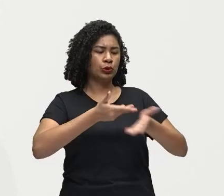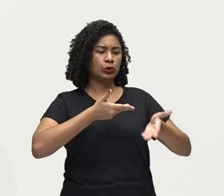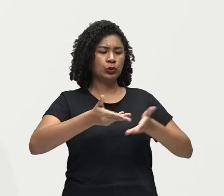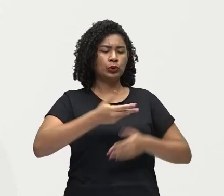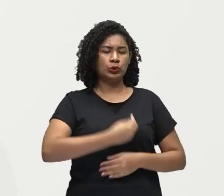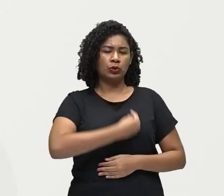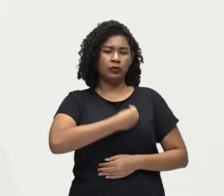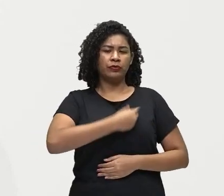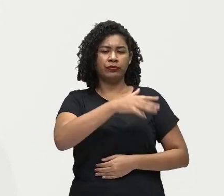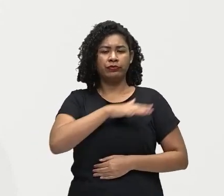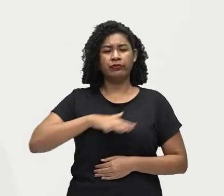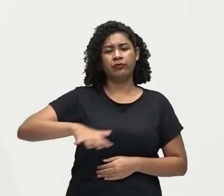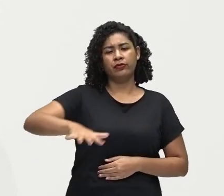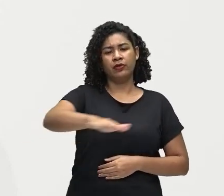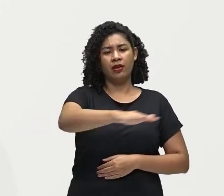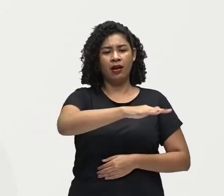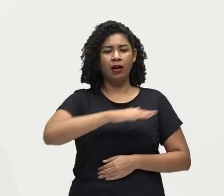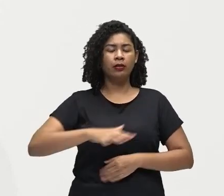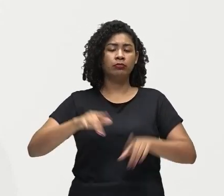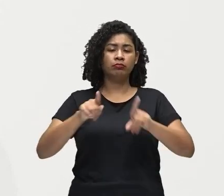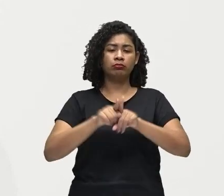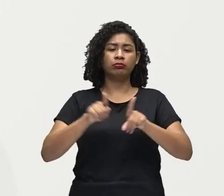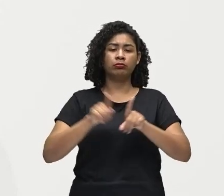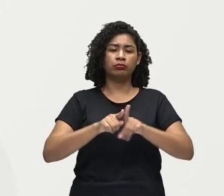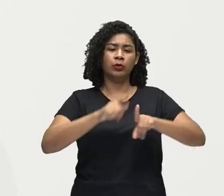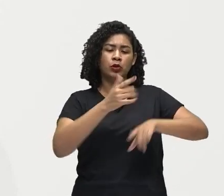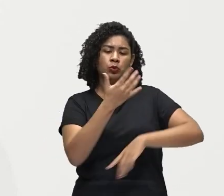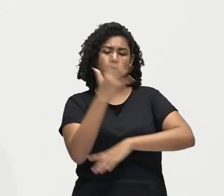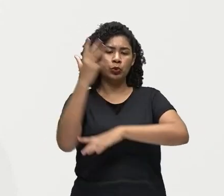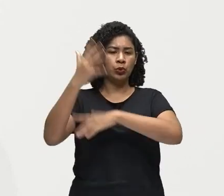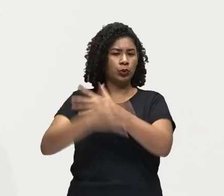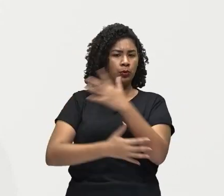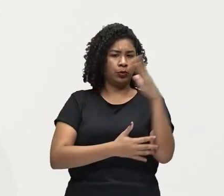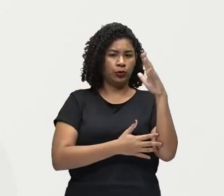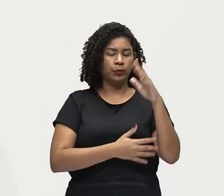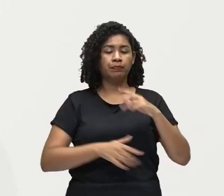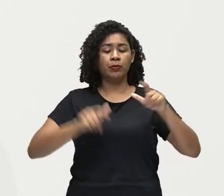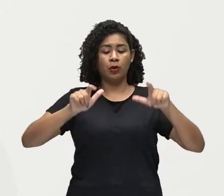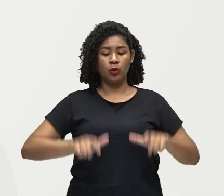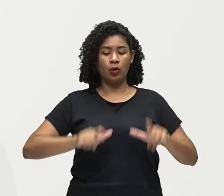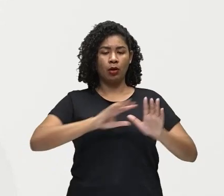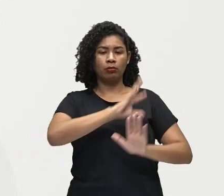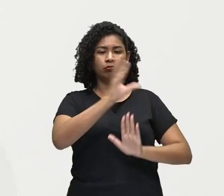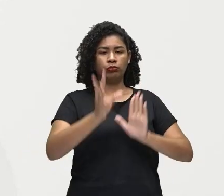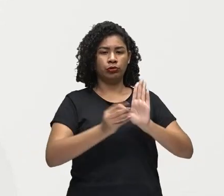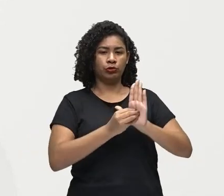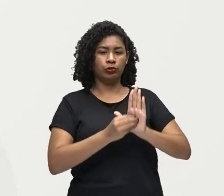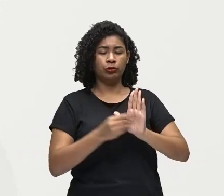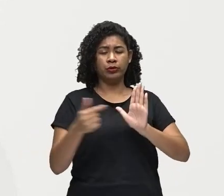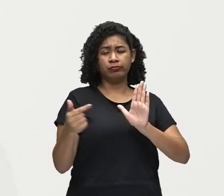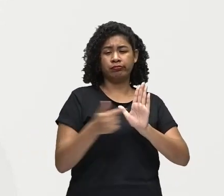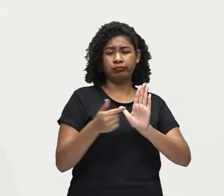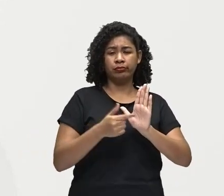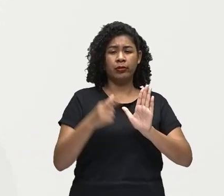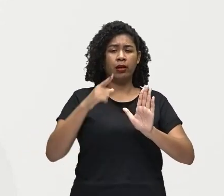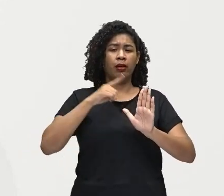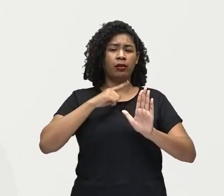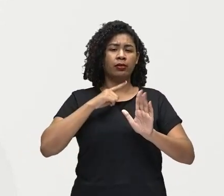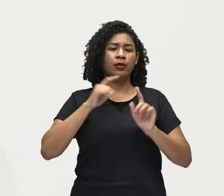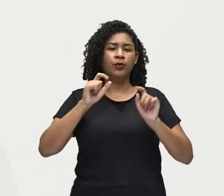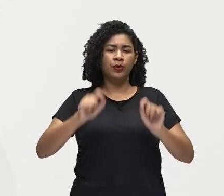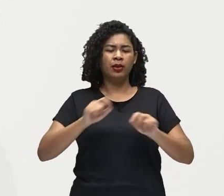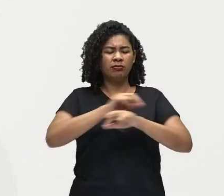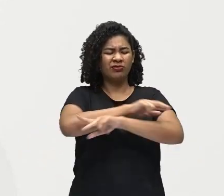estabelecem entre si e com o ambiente. A Amazônia, por exemplo, abriga uma rica diversidade biológica